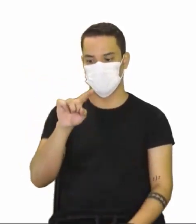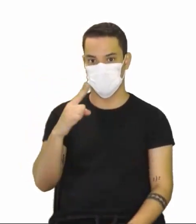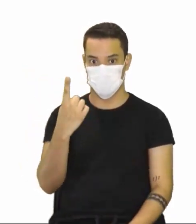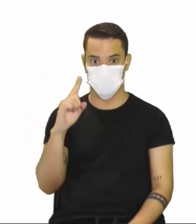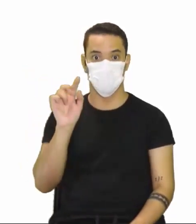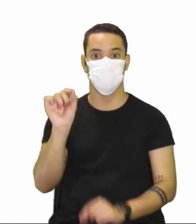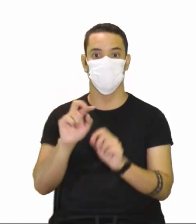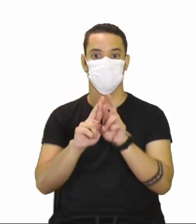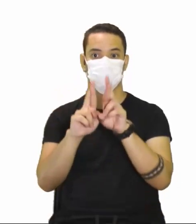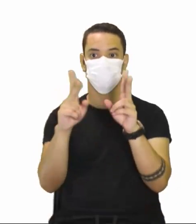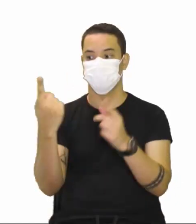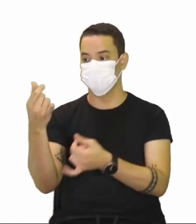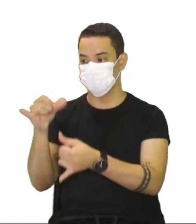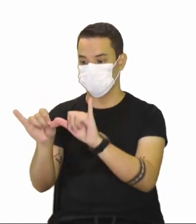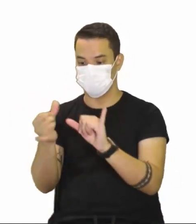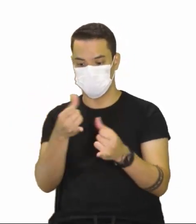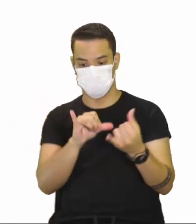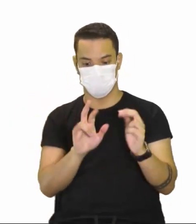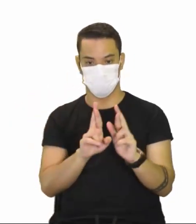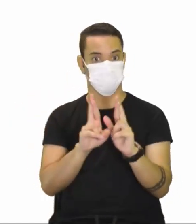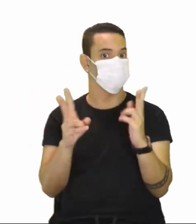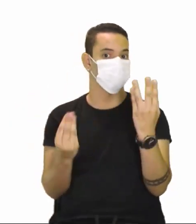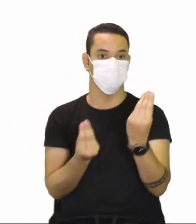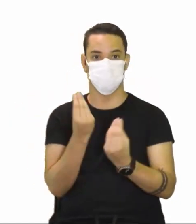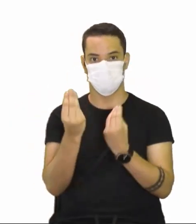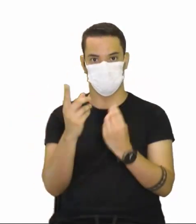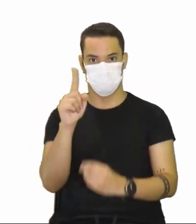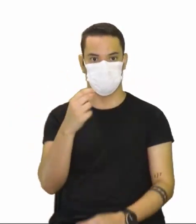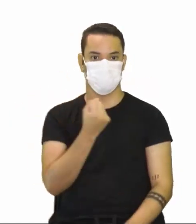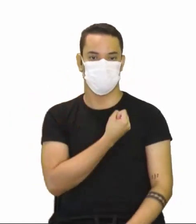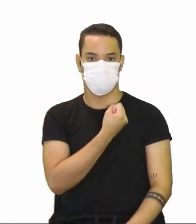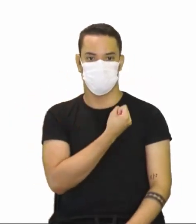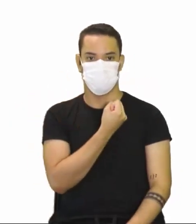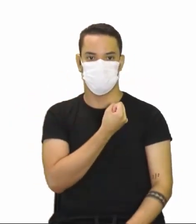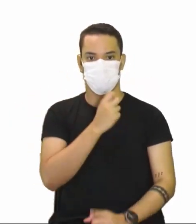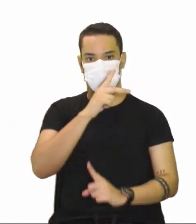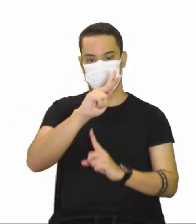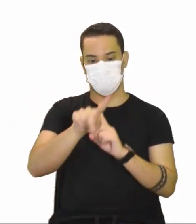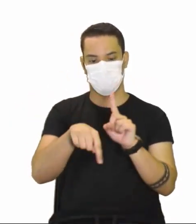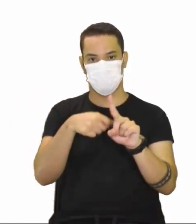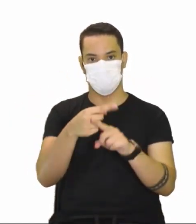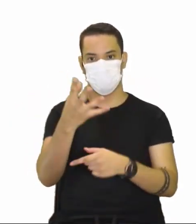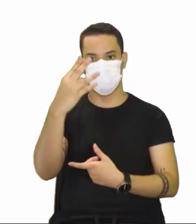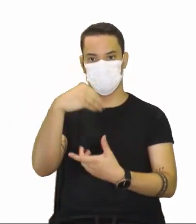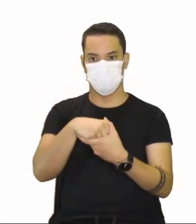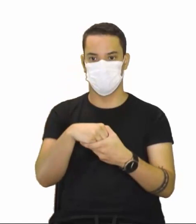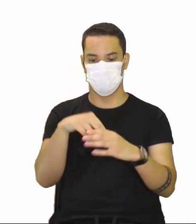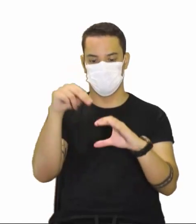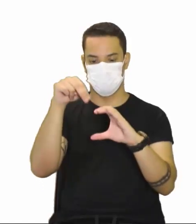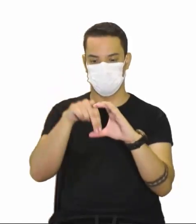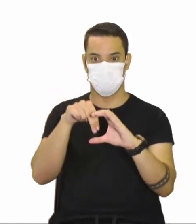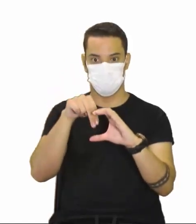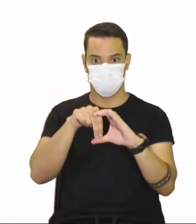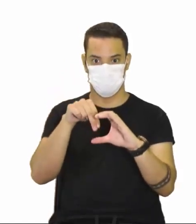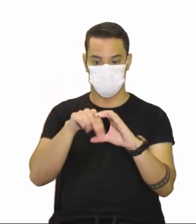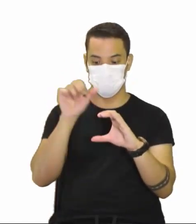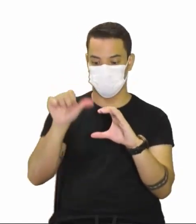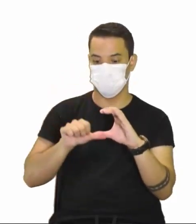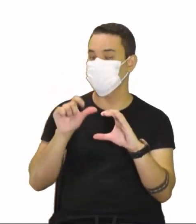um elemento químico de outro é o número de prótons existentes no seu